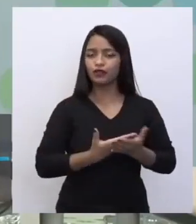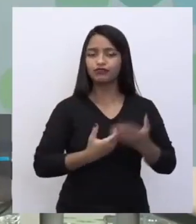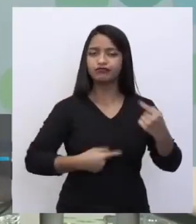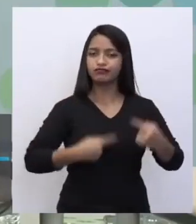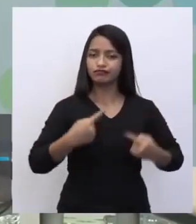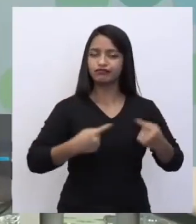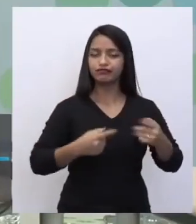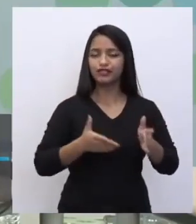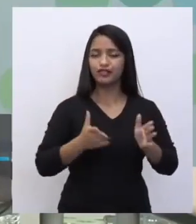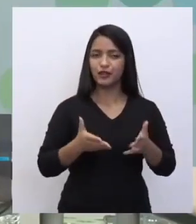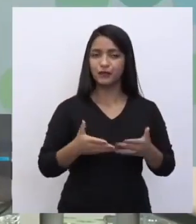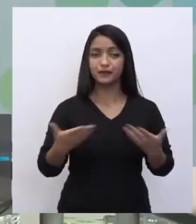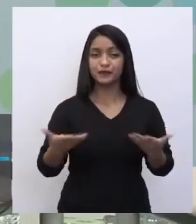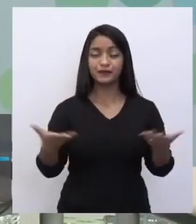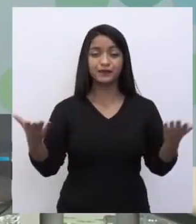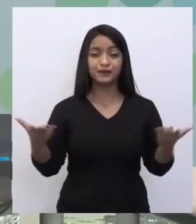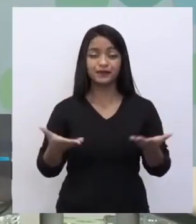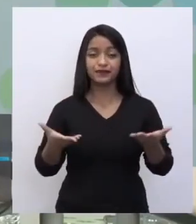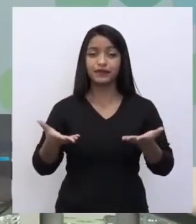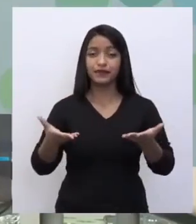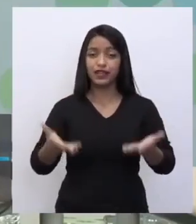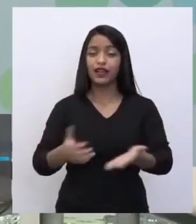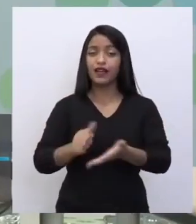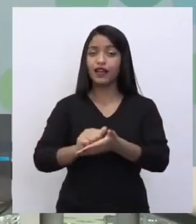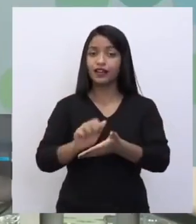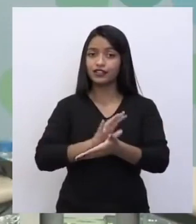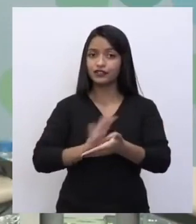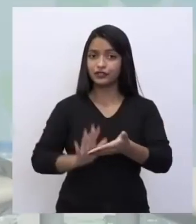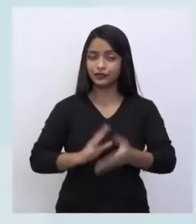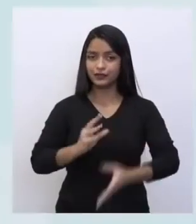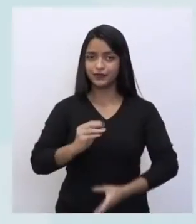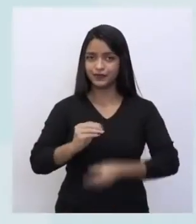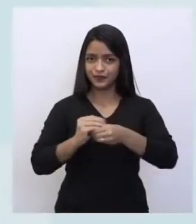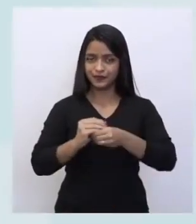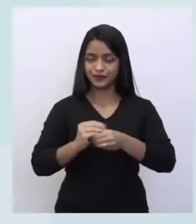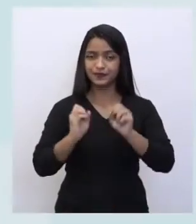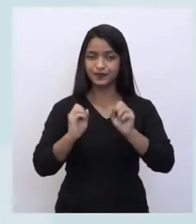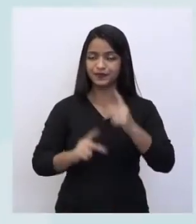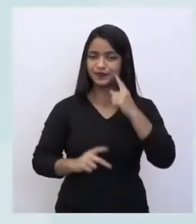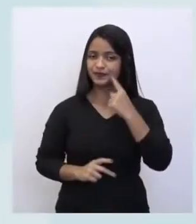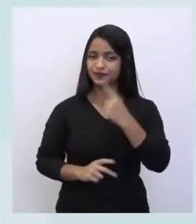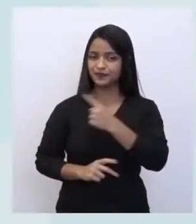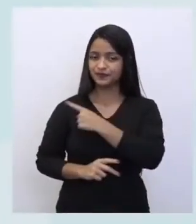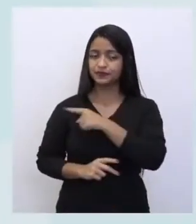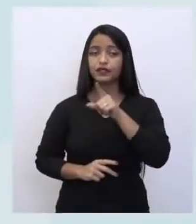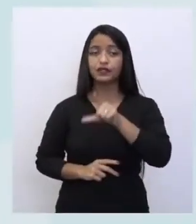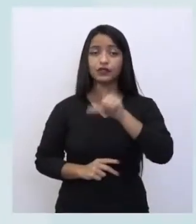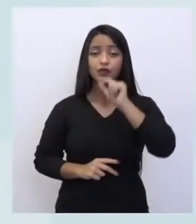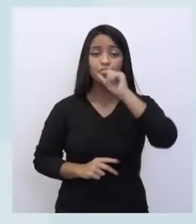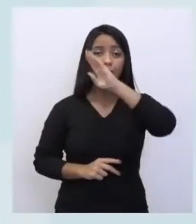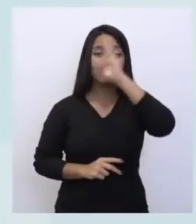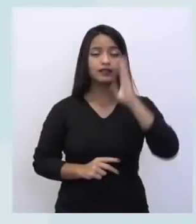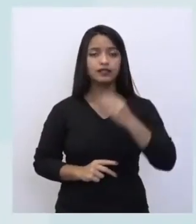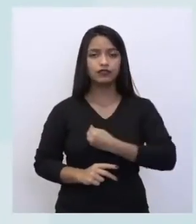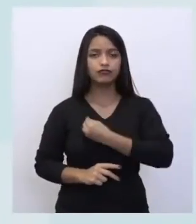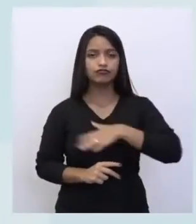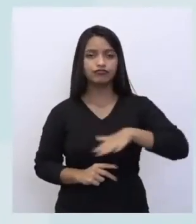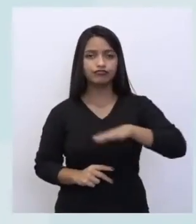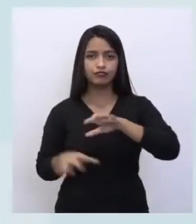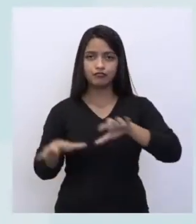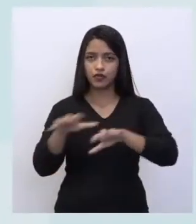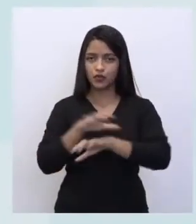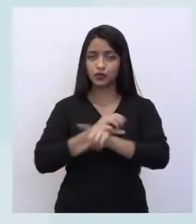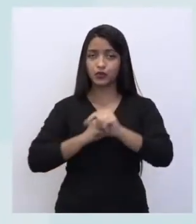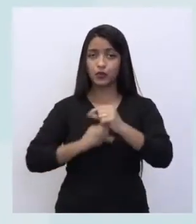isso nós vamos deixar uma atividade complementar. Então acompanhe aí a atividade. Escolha um bioma do Brasil, né, ou do